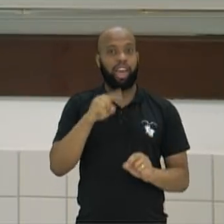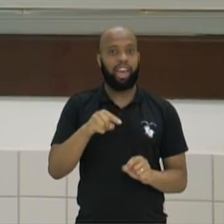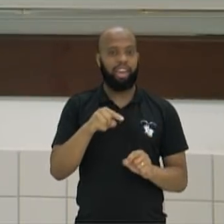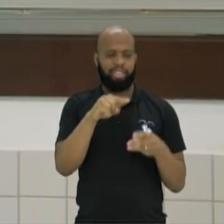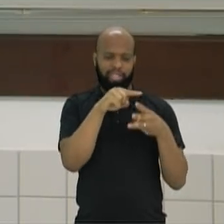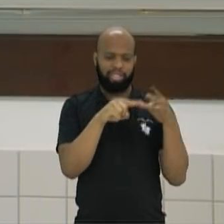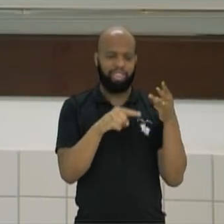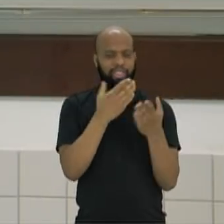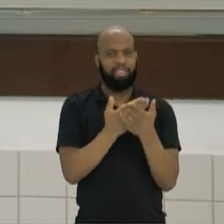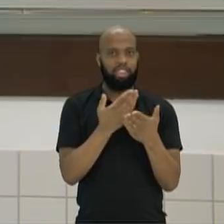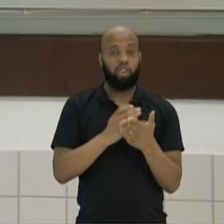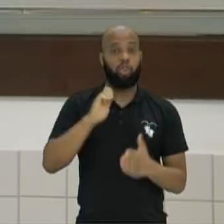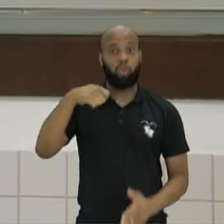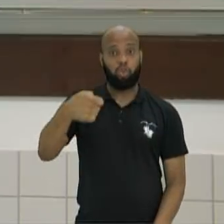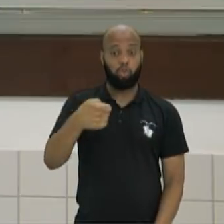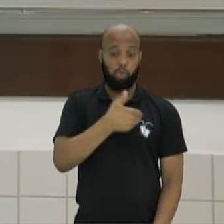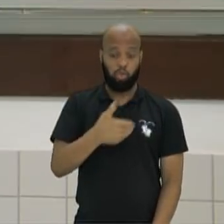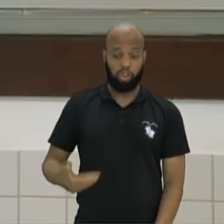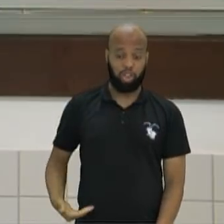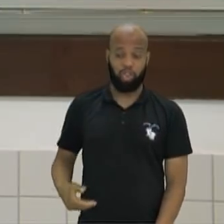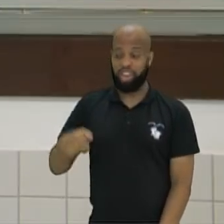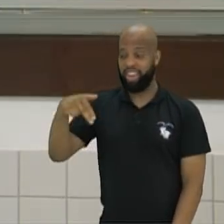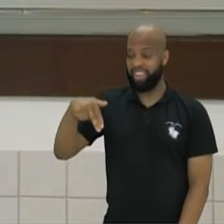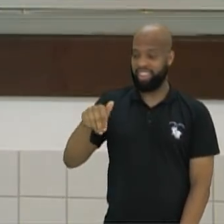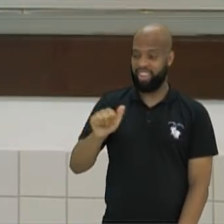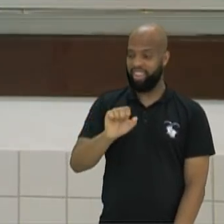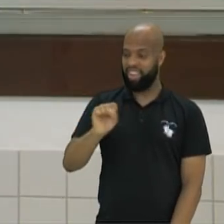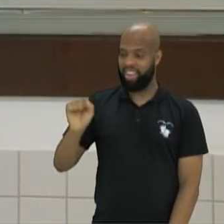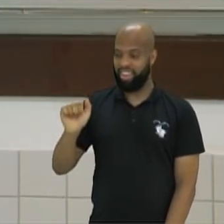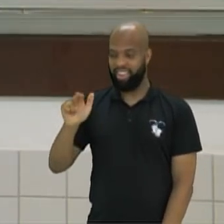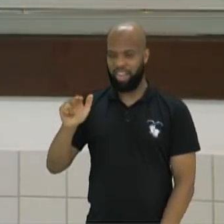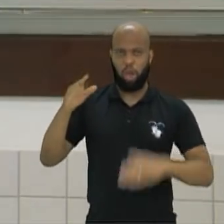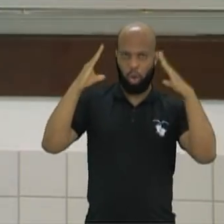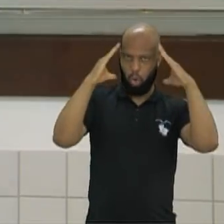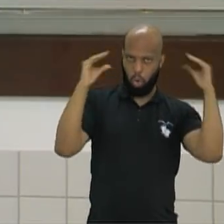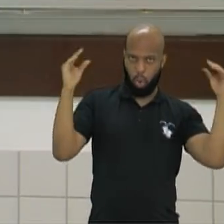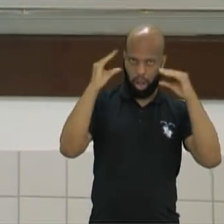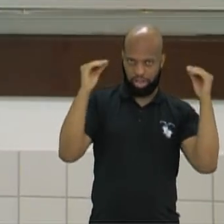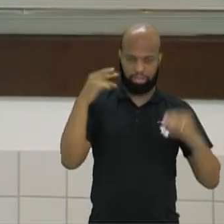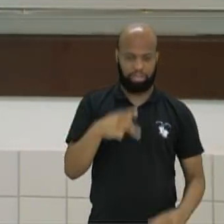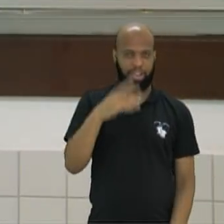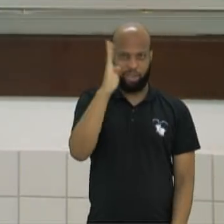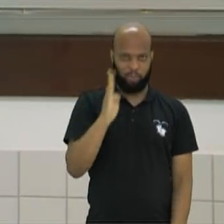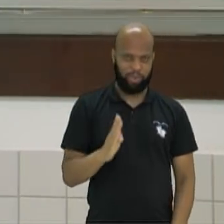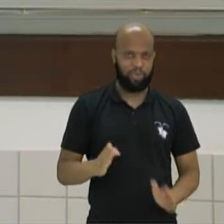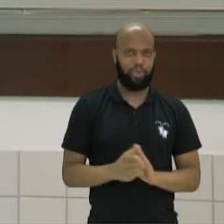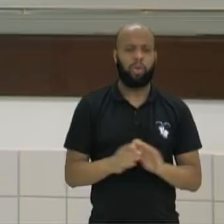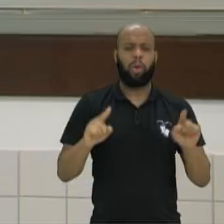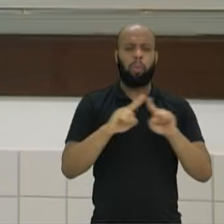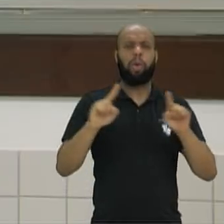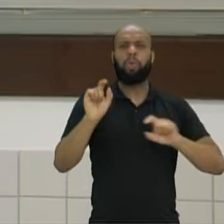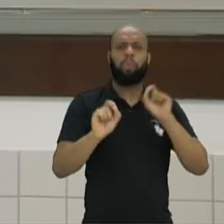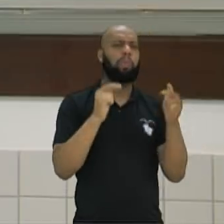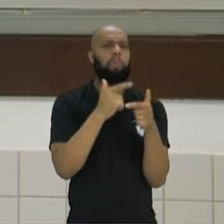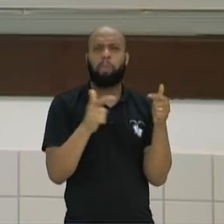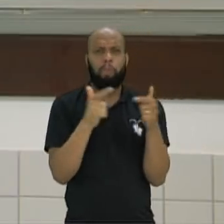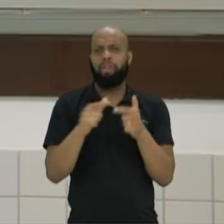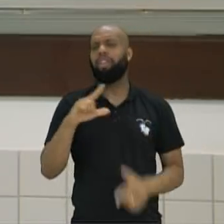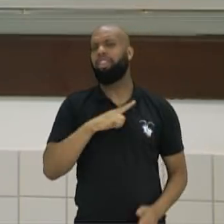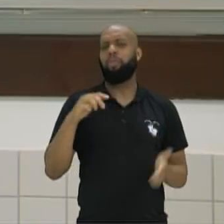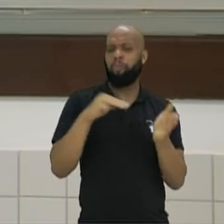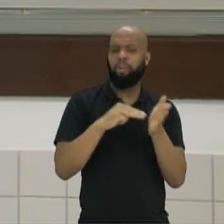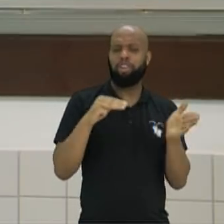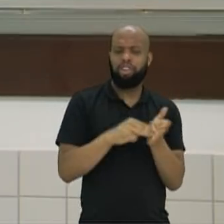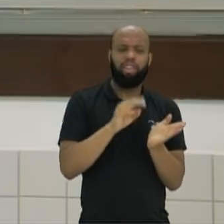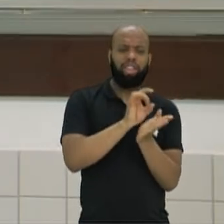trilogia Maurício de Nassau. Agora é o 2, a aula 51, Nassau no Brasil holandês. Agora vamos ver o que não deu certo, não é mesmo? Os motivos